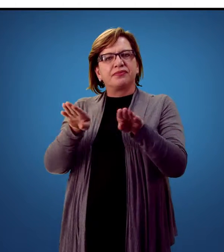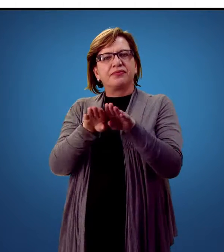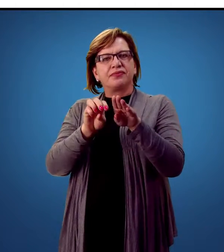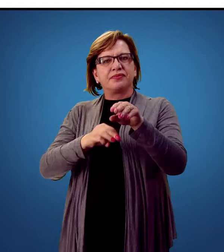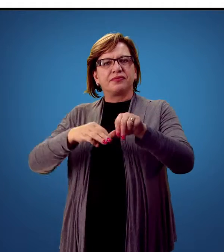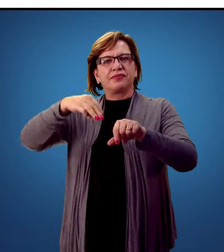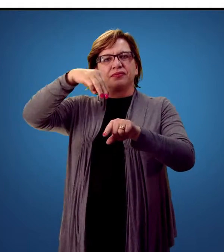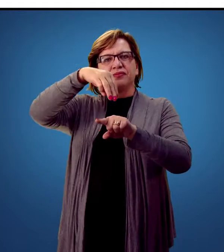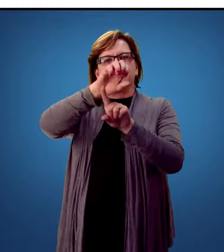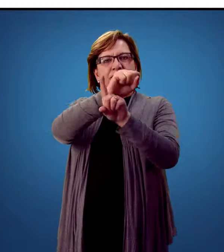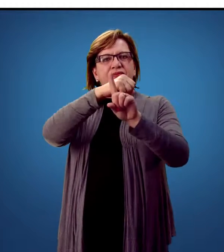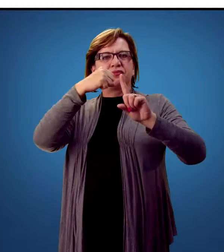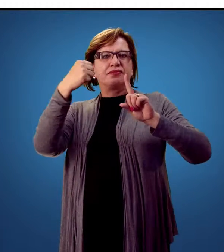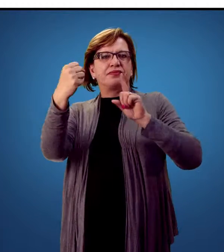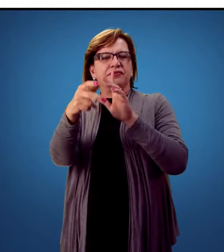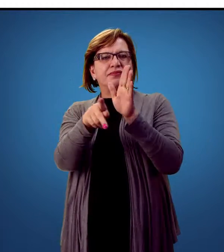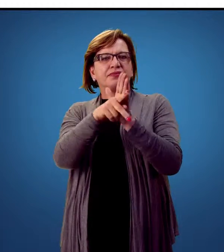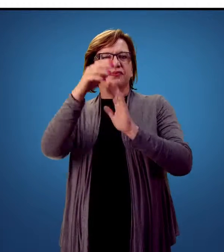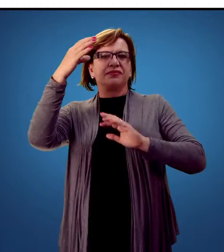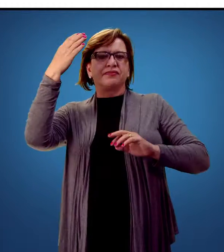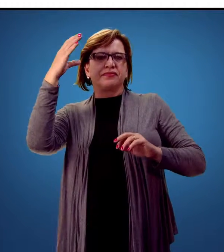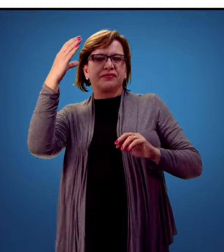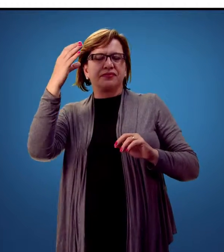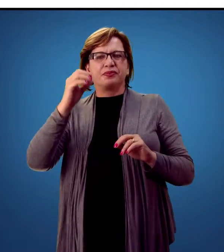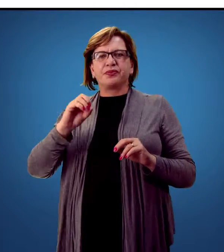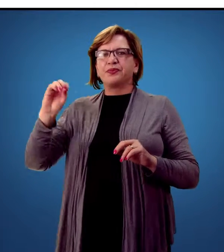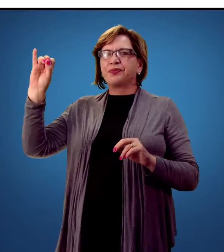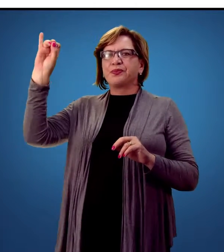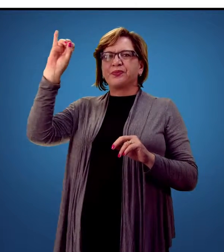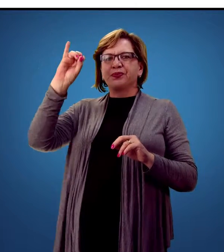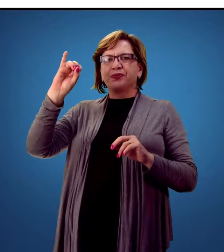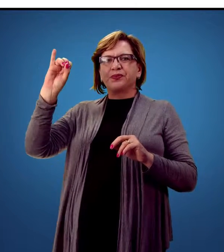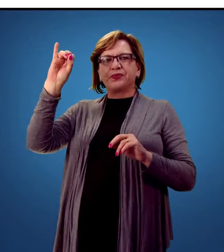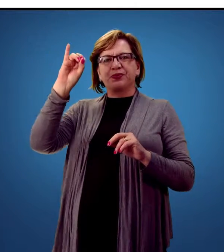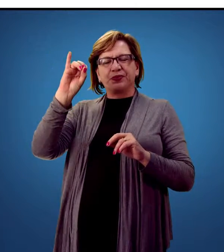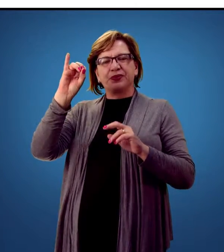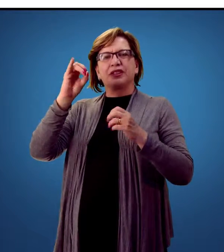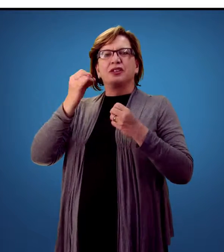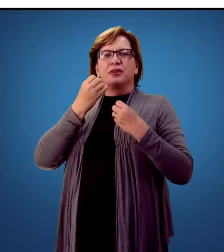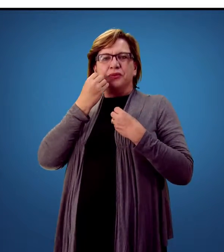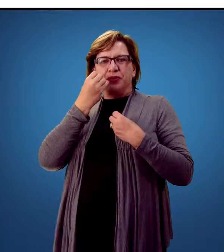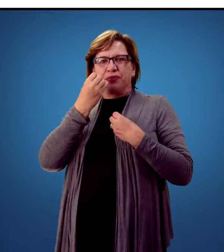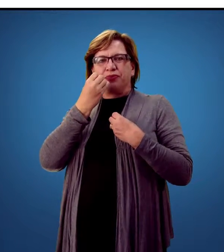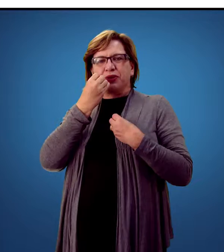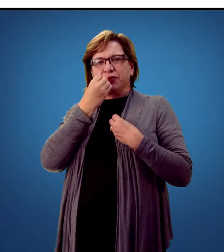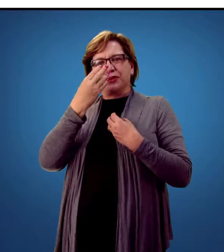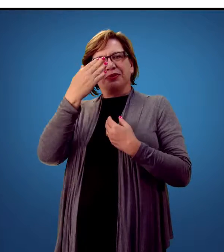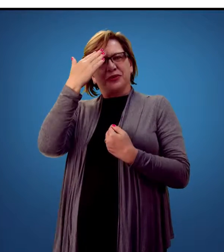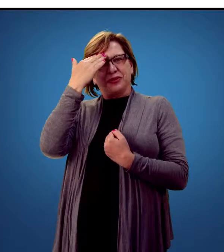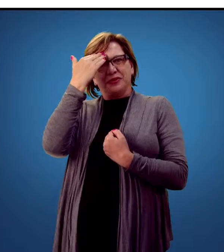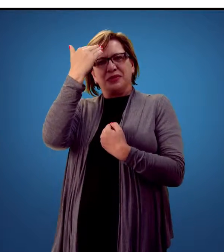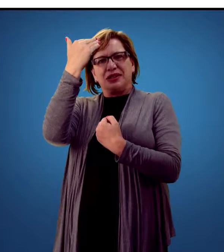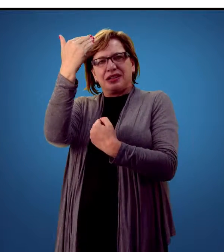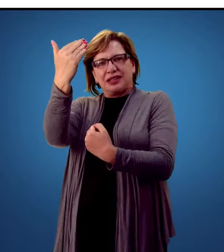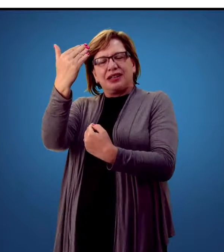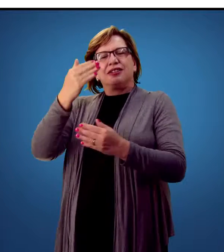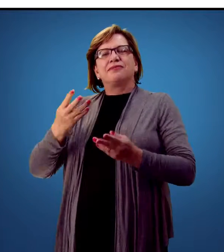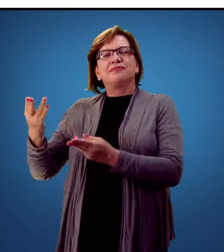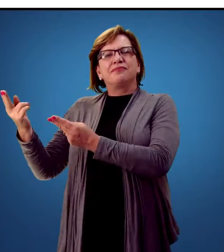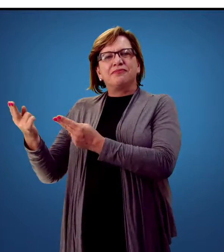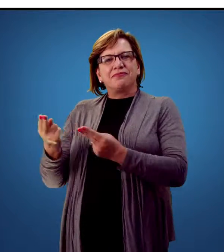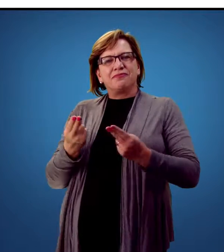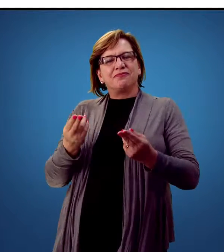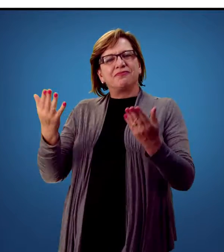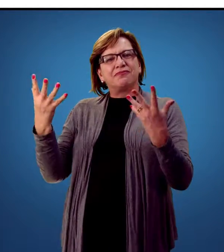em sociologia da ciência olá victor muito obrigado pela sua participação na nossa loja eu agradeço o convite